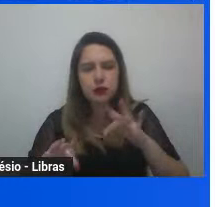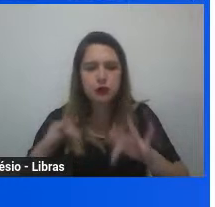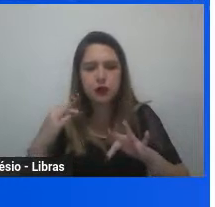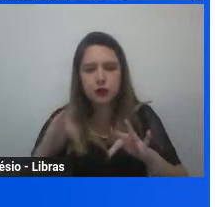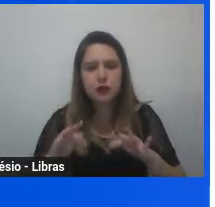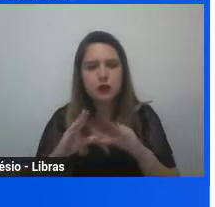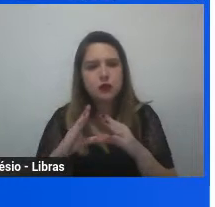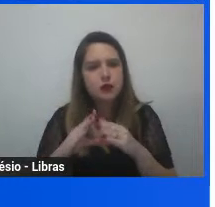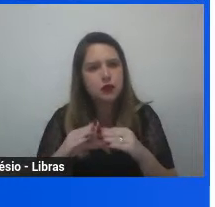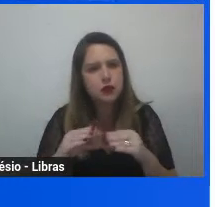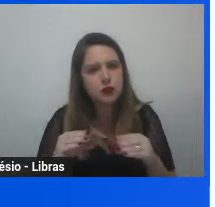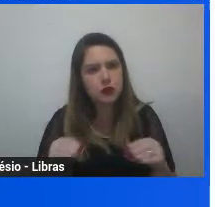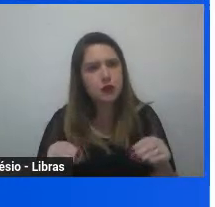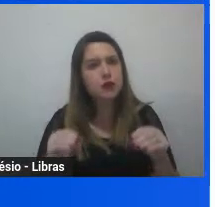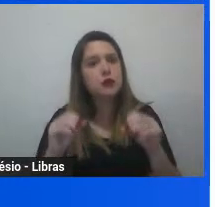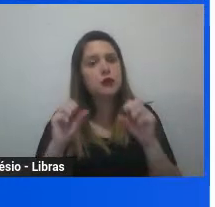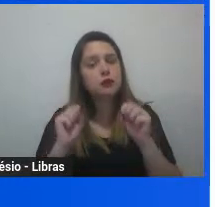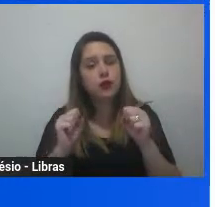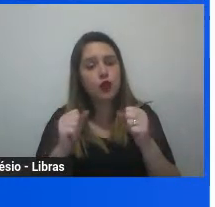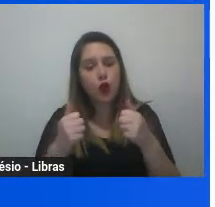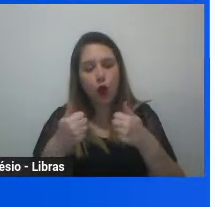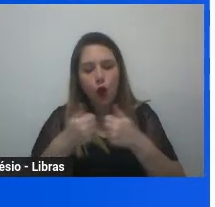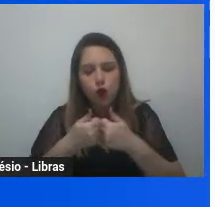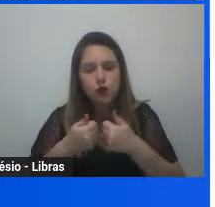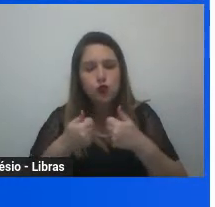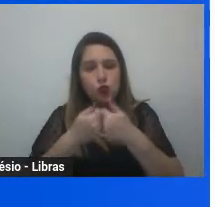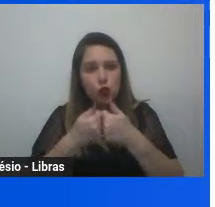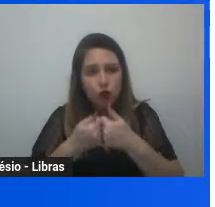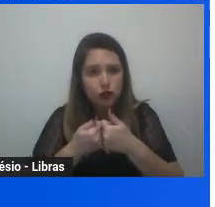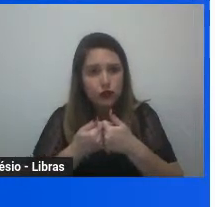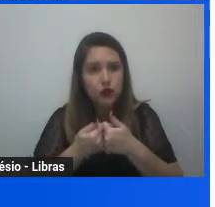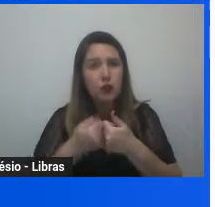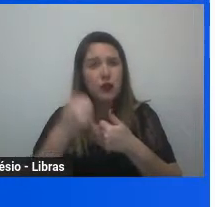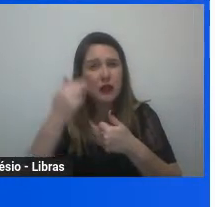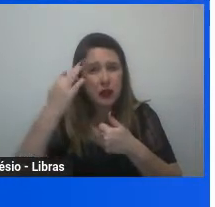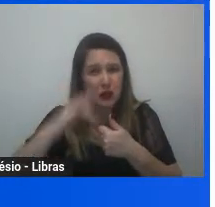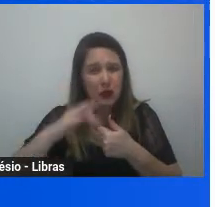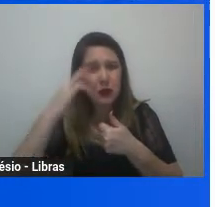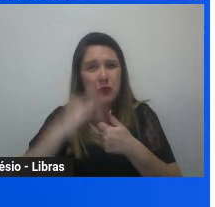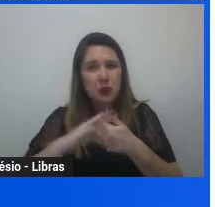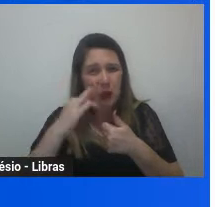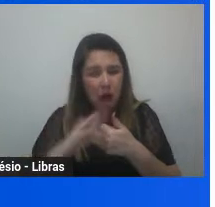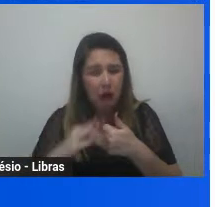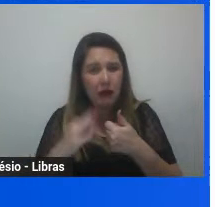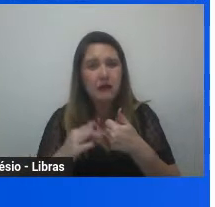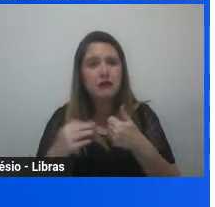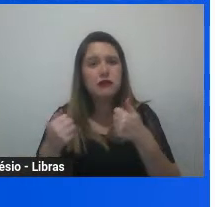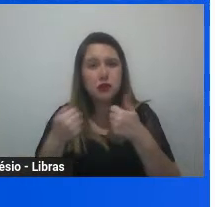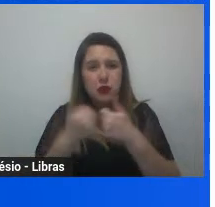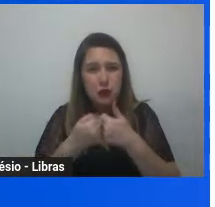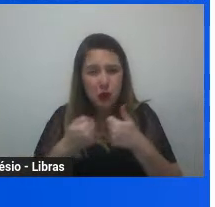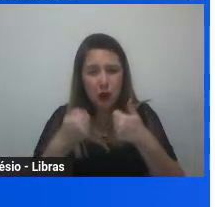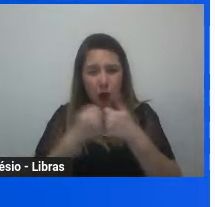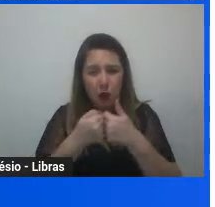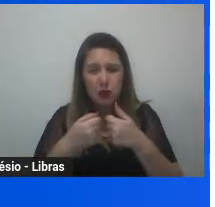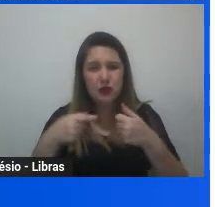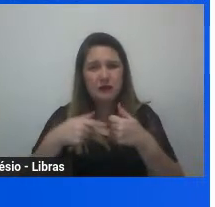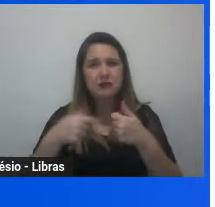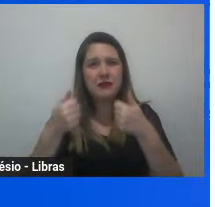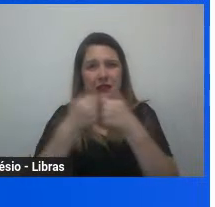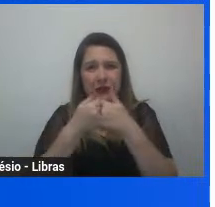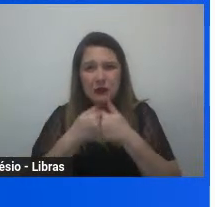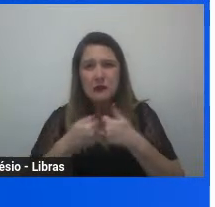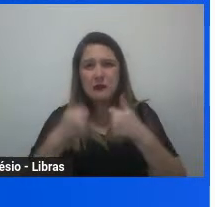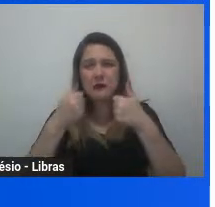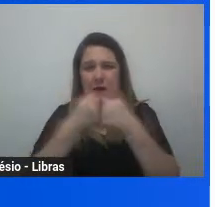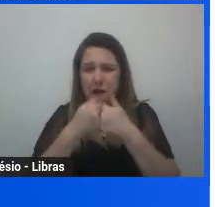quê? Porque osso não dói. O que dói é o que está em volta do osso, o músculo, os nervos, os